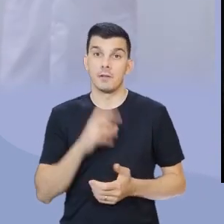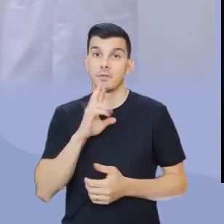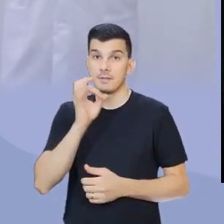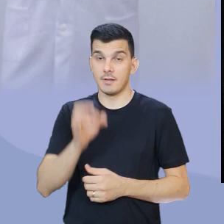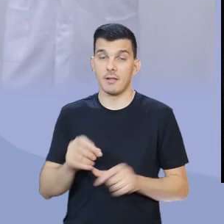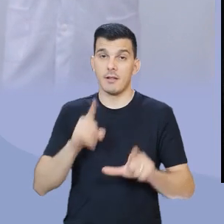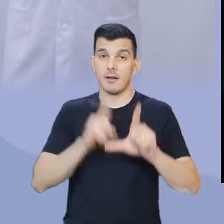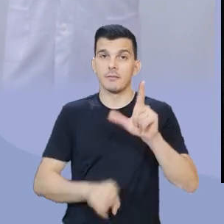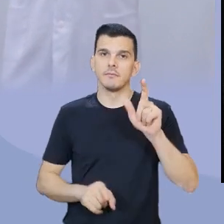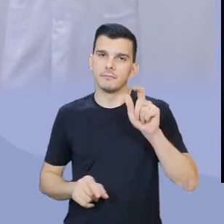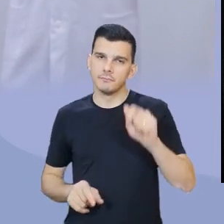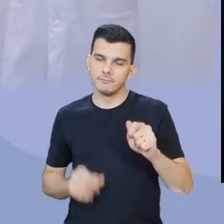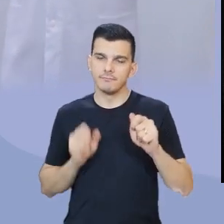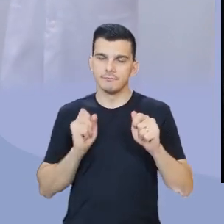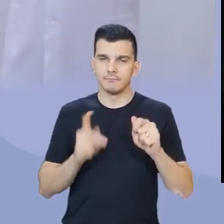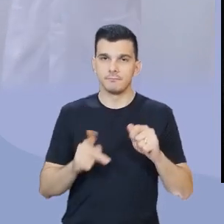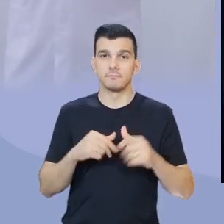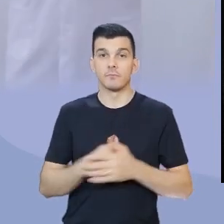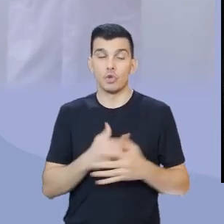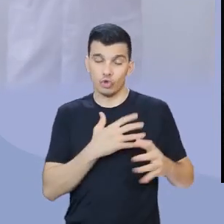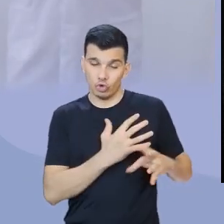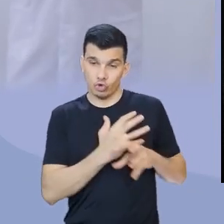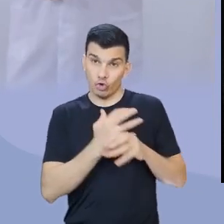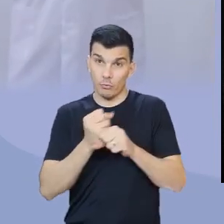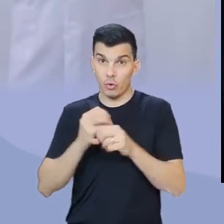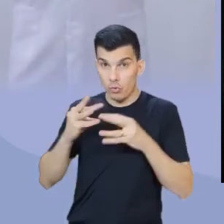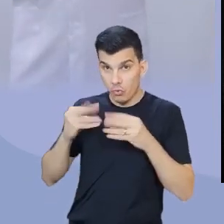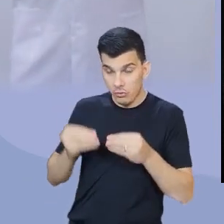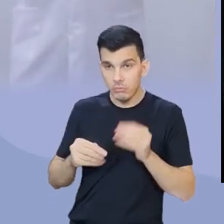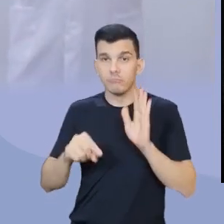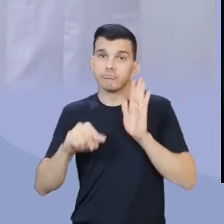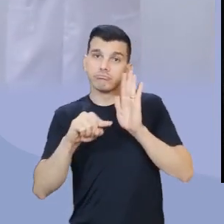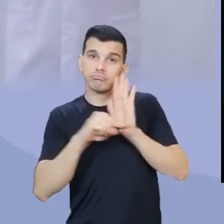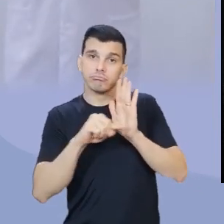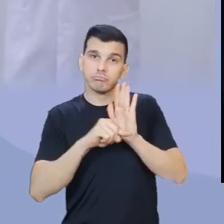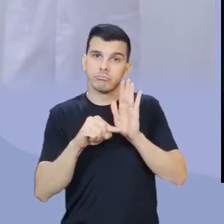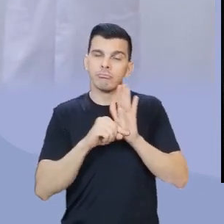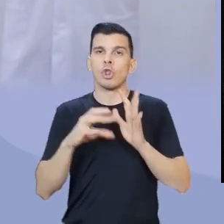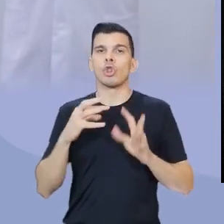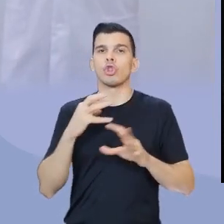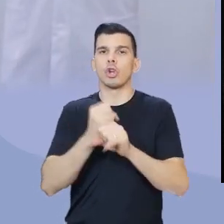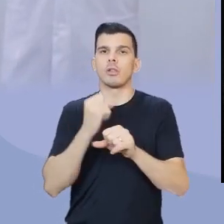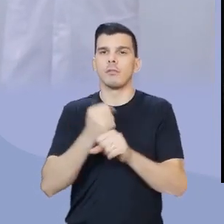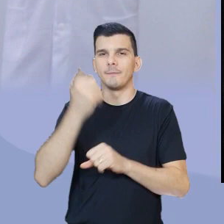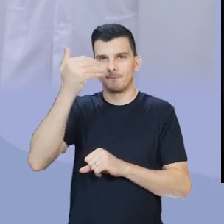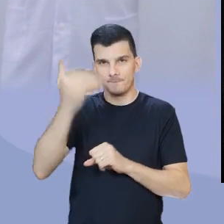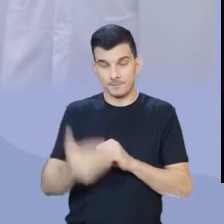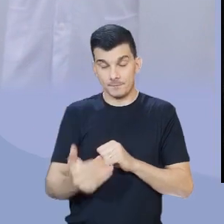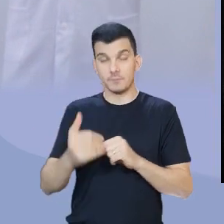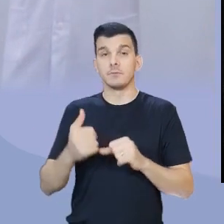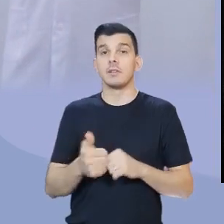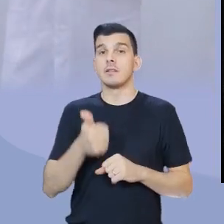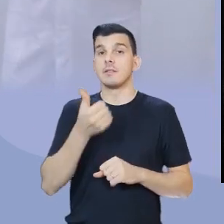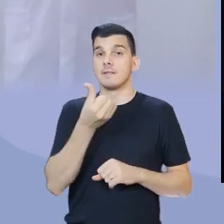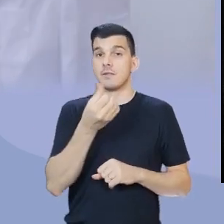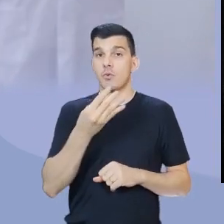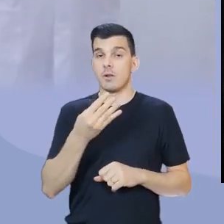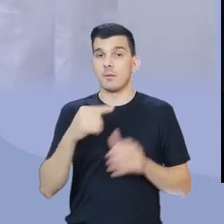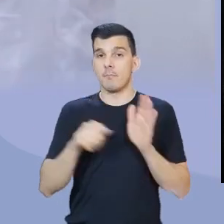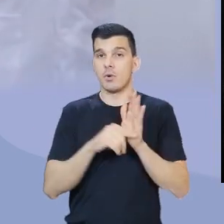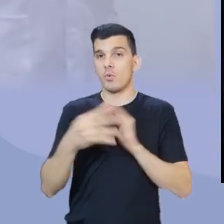certa? Letra A, né? Somou os percentuais que foram dados. A cozinha ele não deu, então a gente diminuiu 64